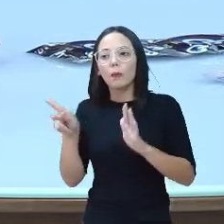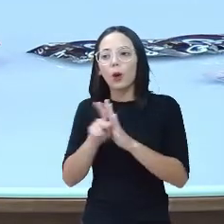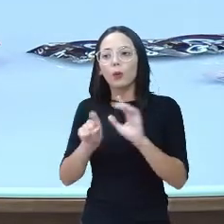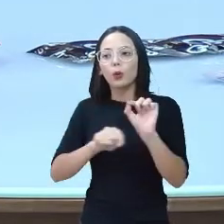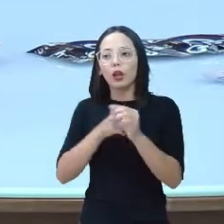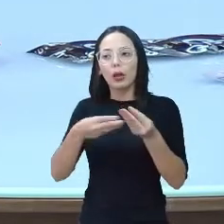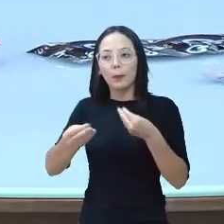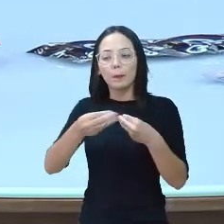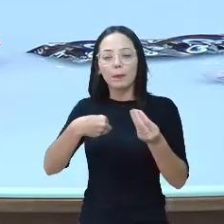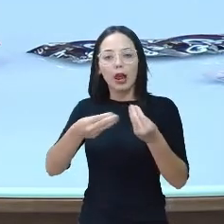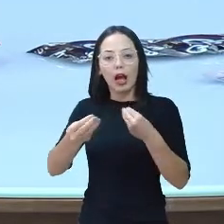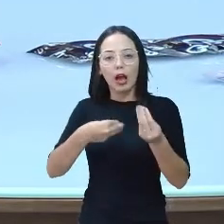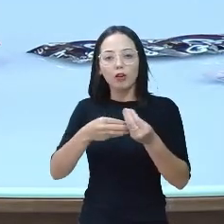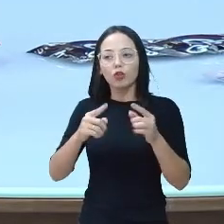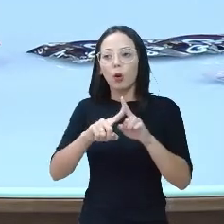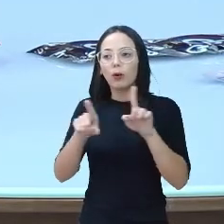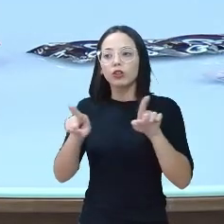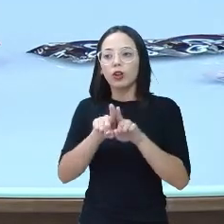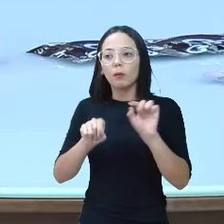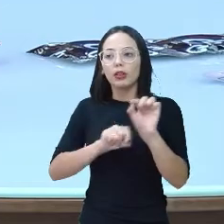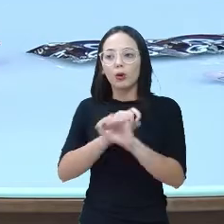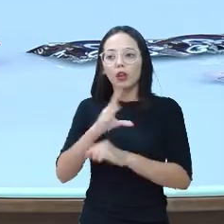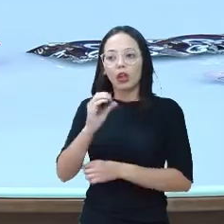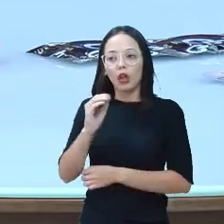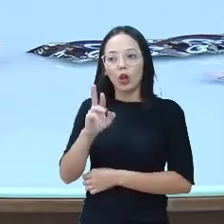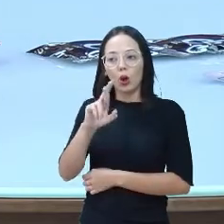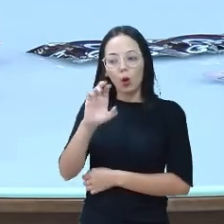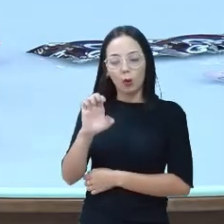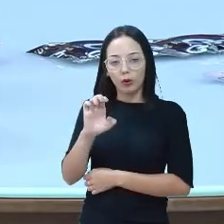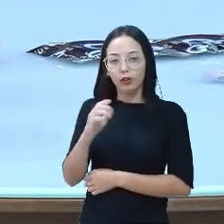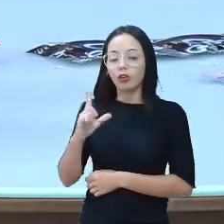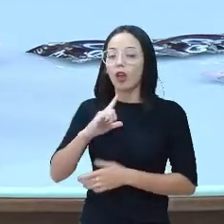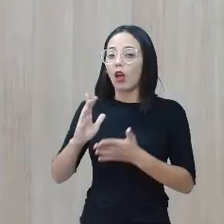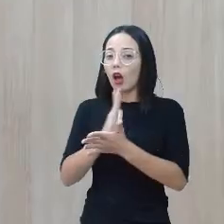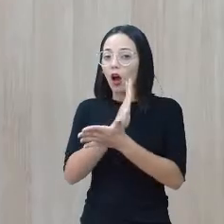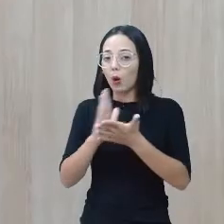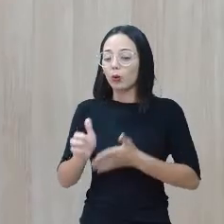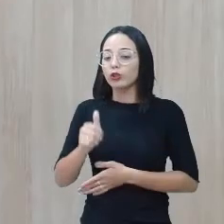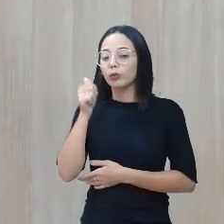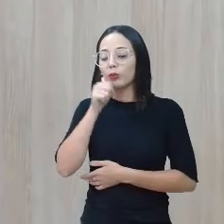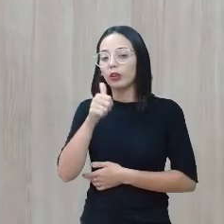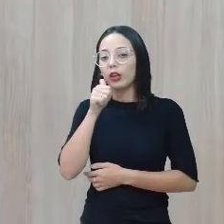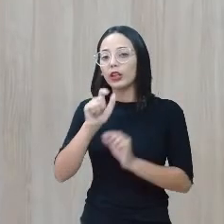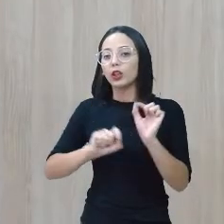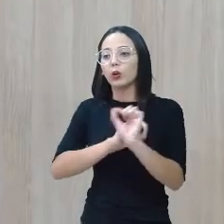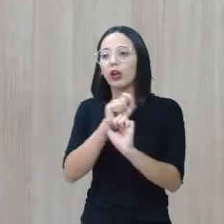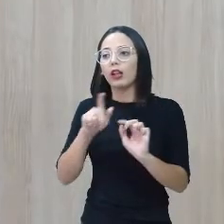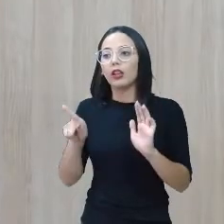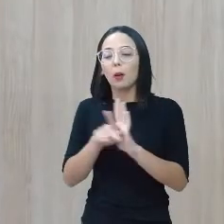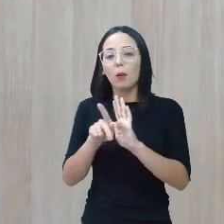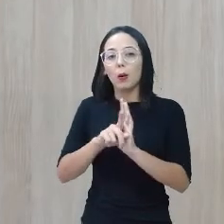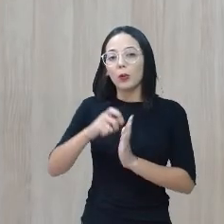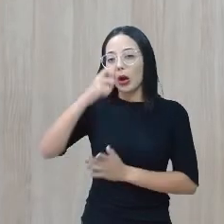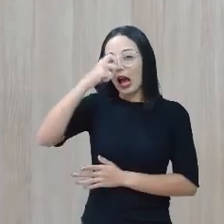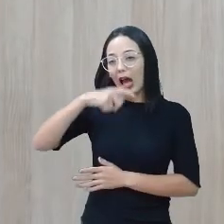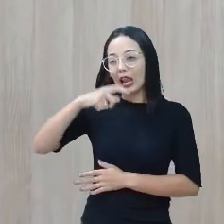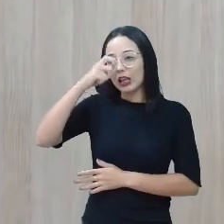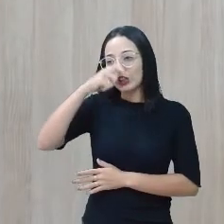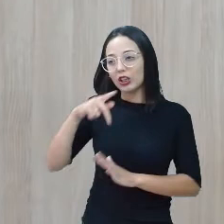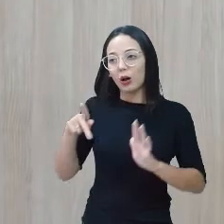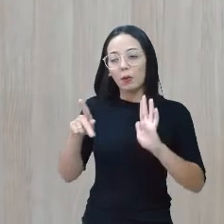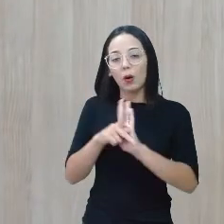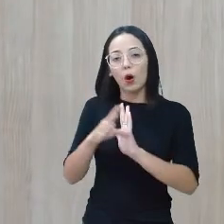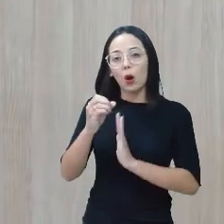plástico, mas que no finalzinho ele tem cobre. Existem mulheres até que elas têm alergia ao